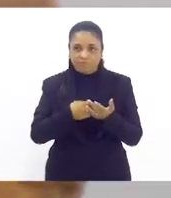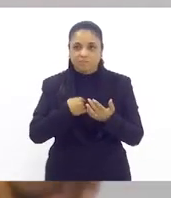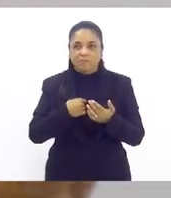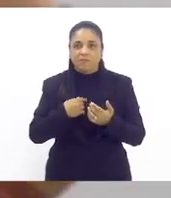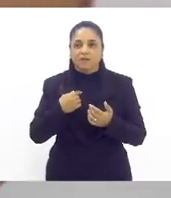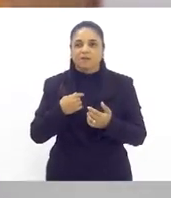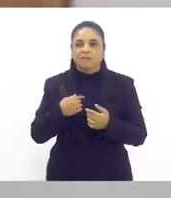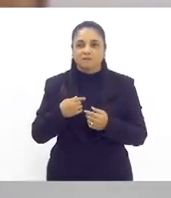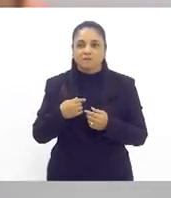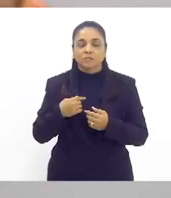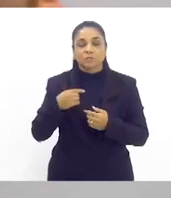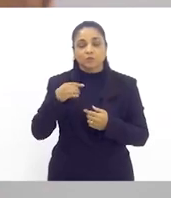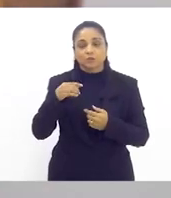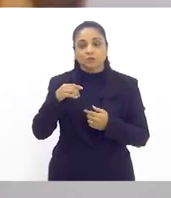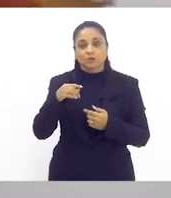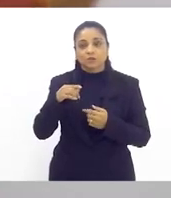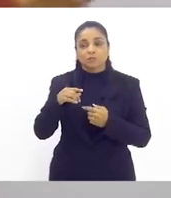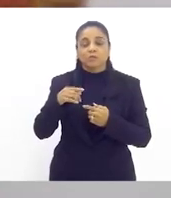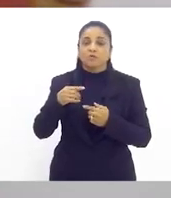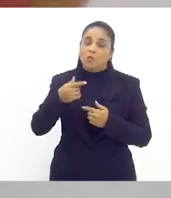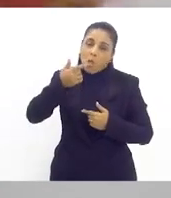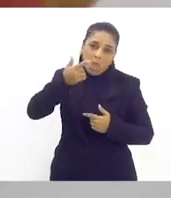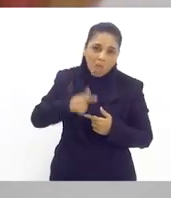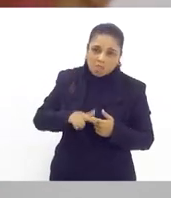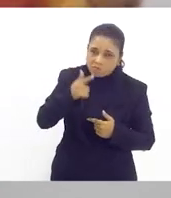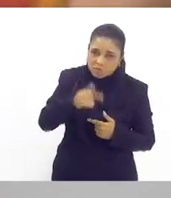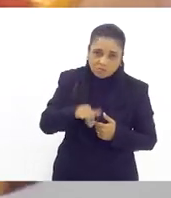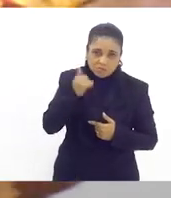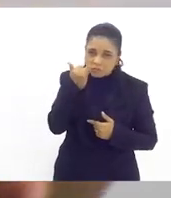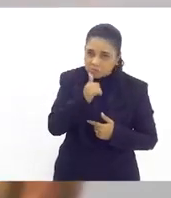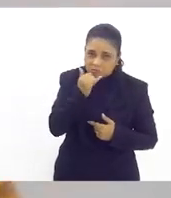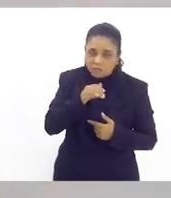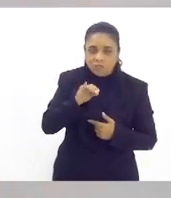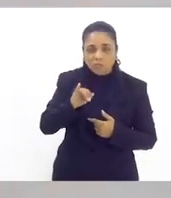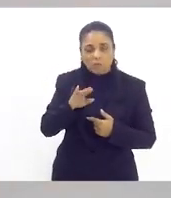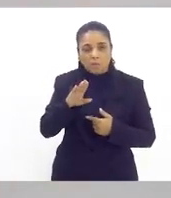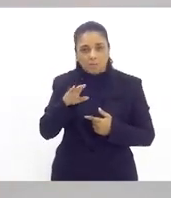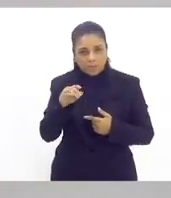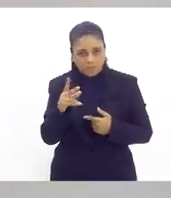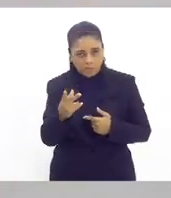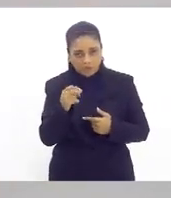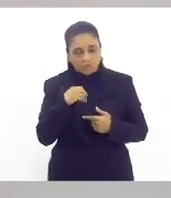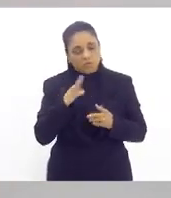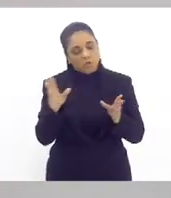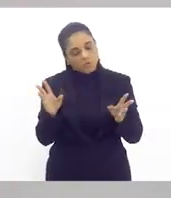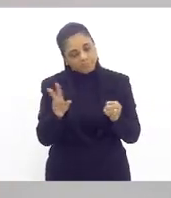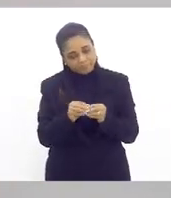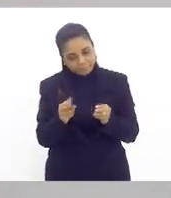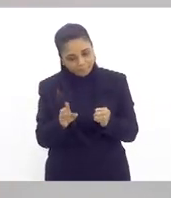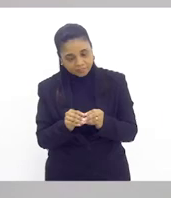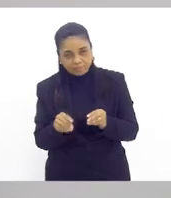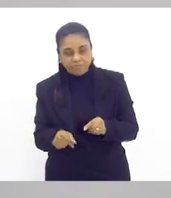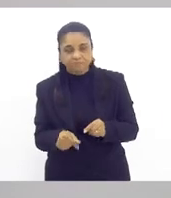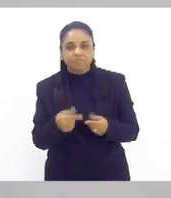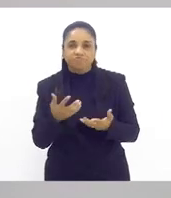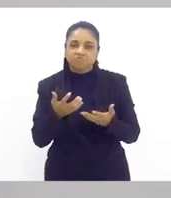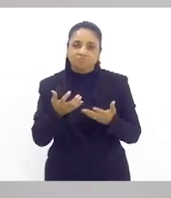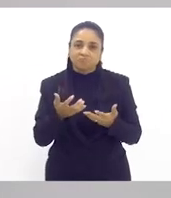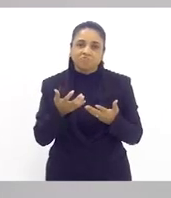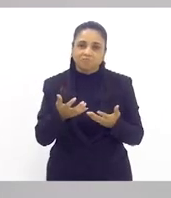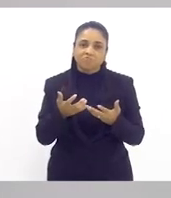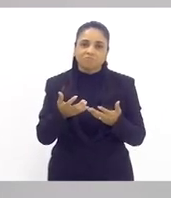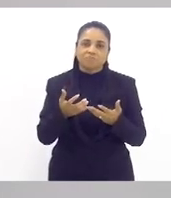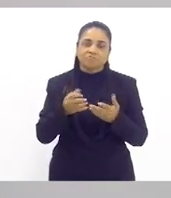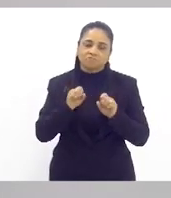o que o não vou me não vou repetir aquilo que o Binho já deu conta de falar mas quero quero